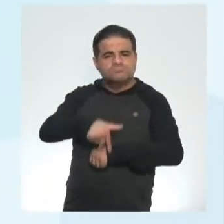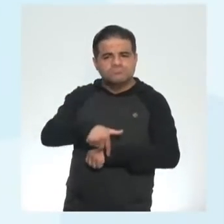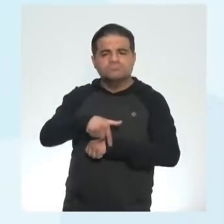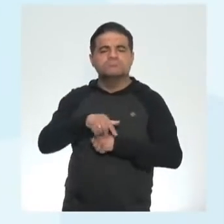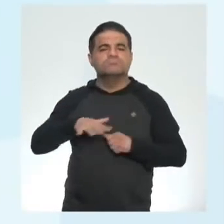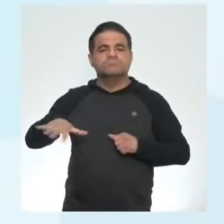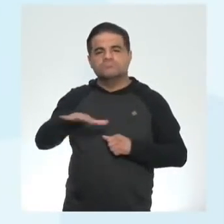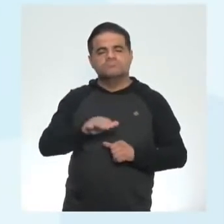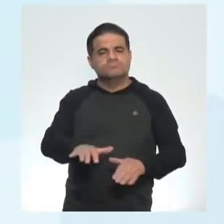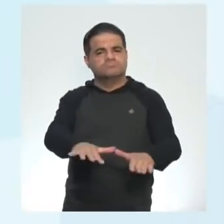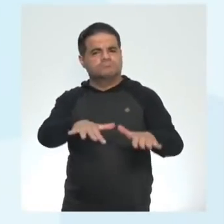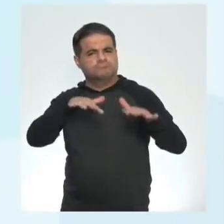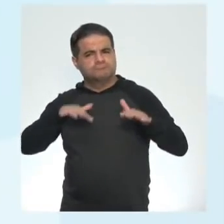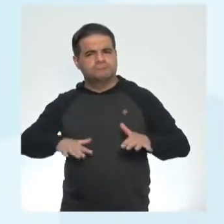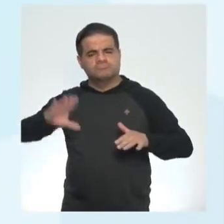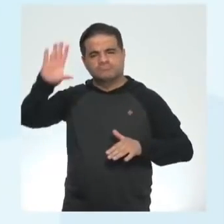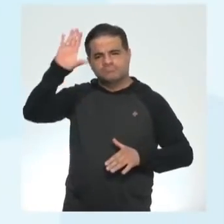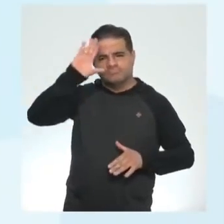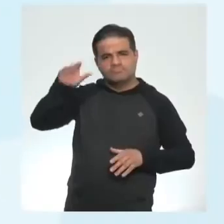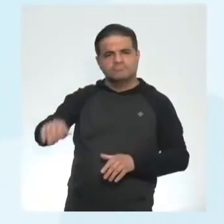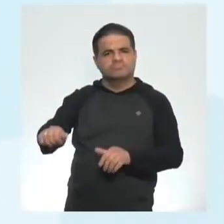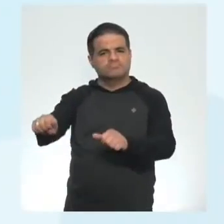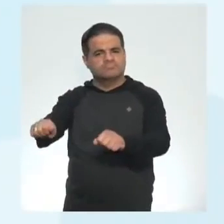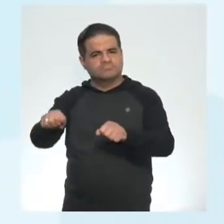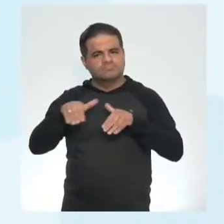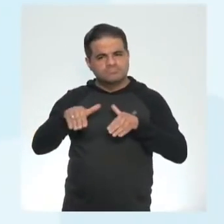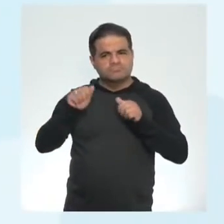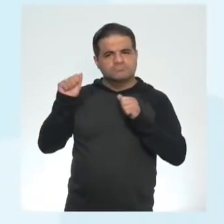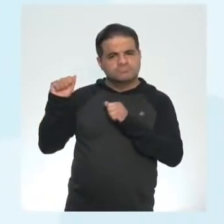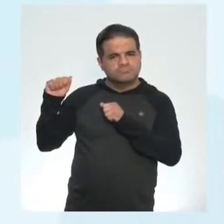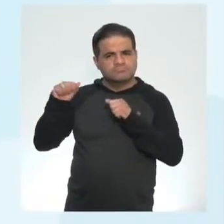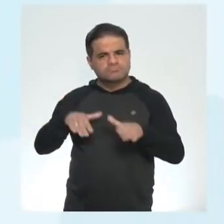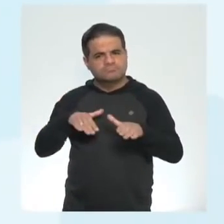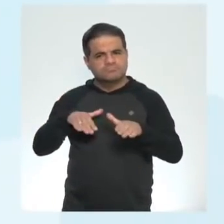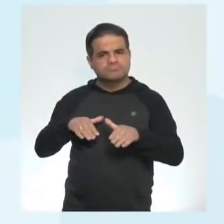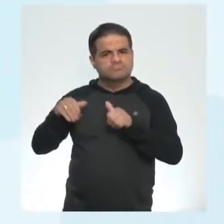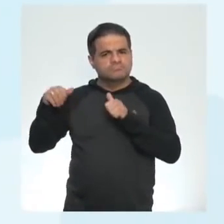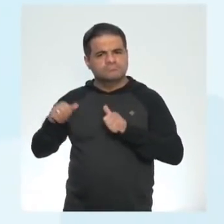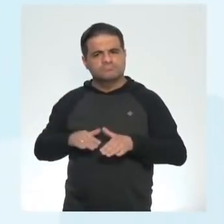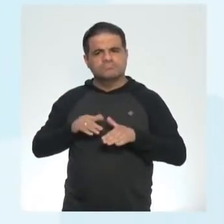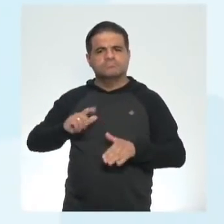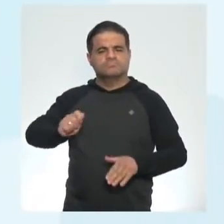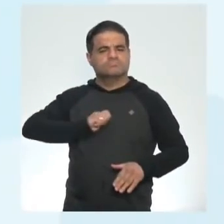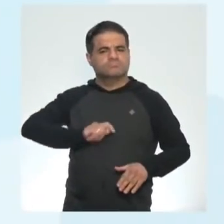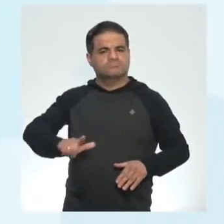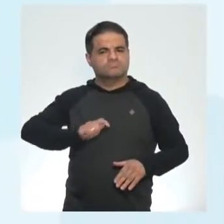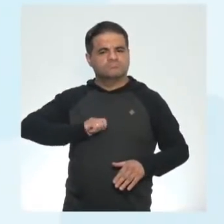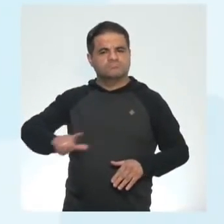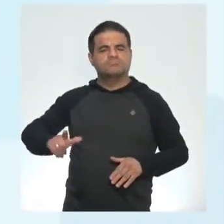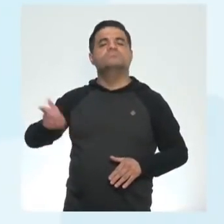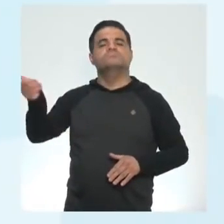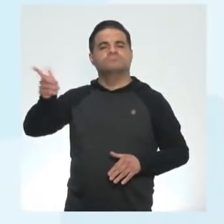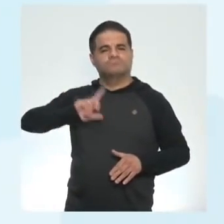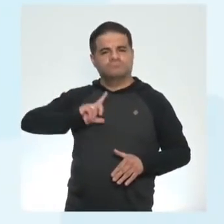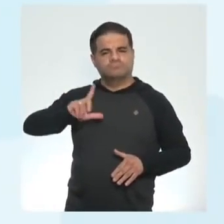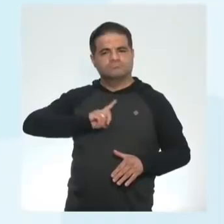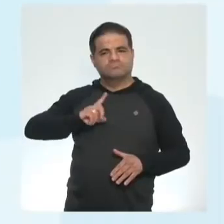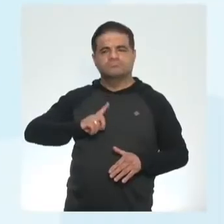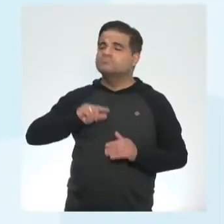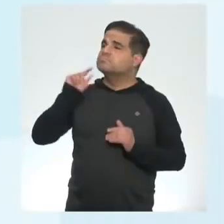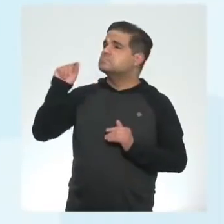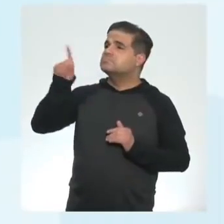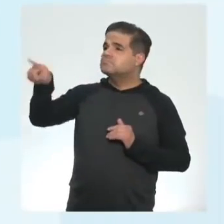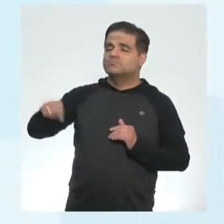posições do exército russo. Os russos estão aqui de azul. Teremos aqui